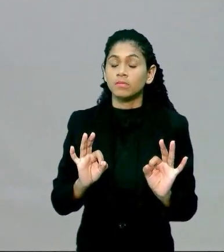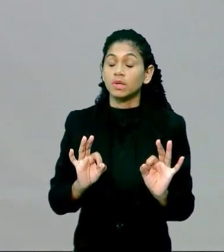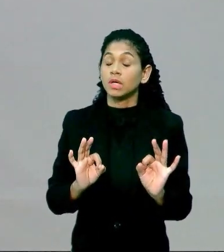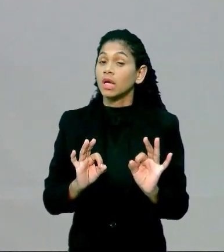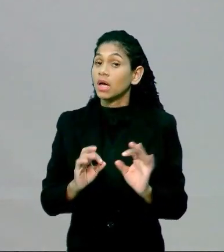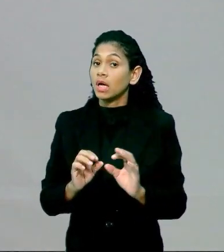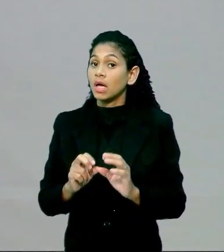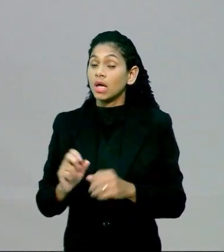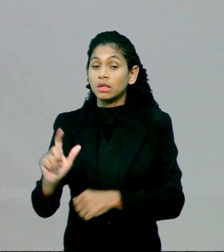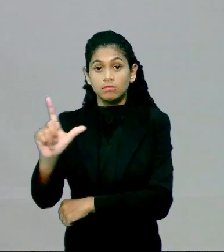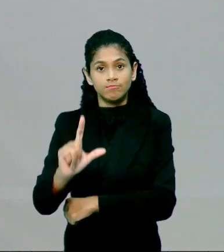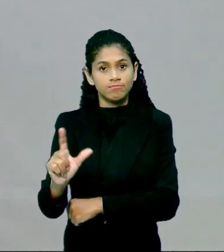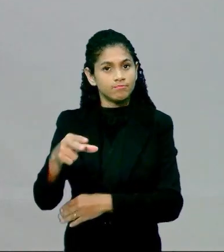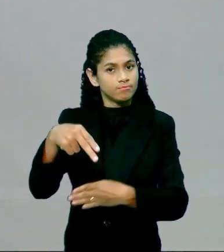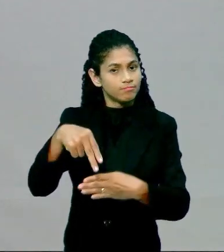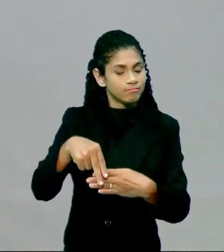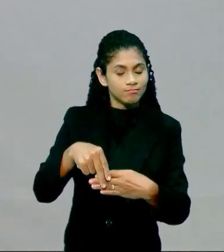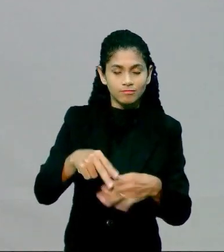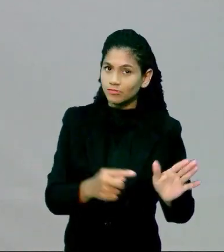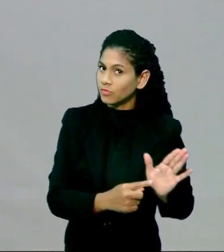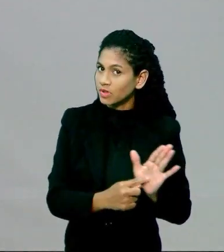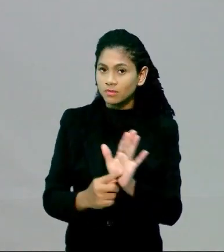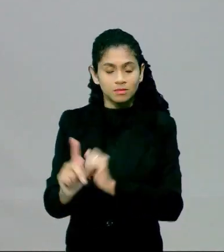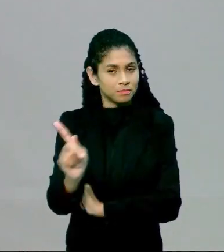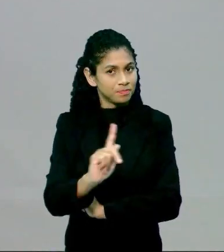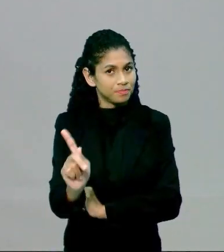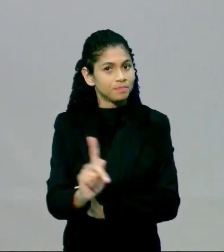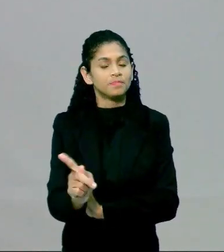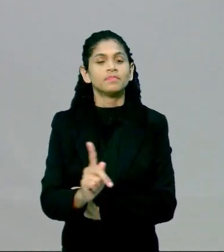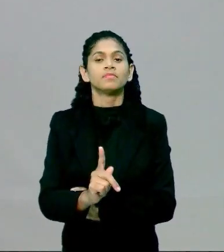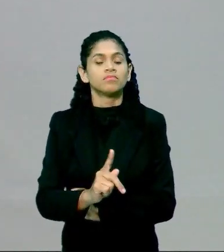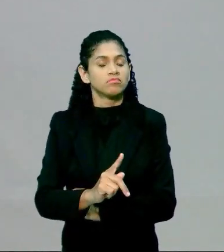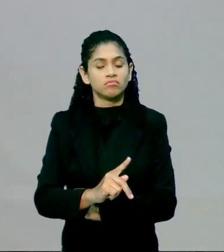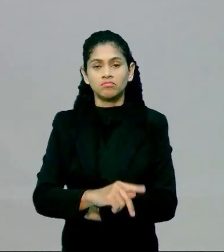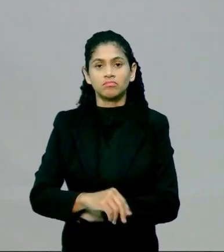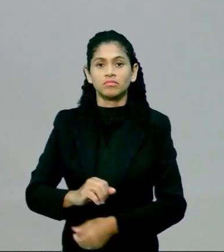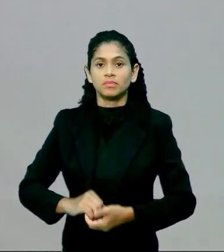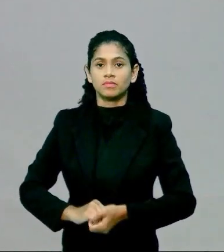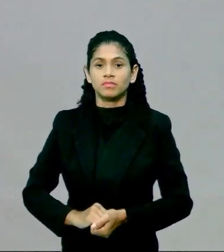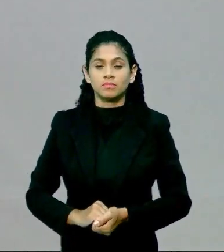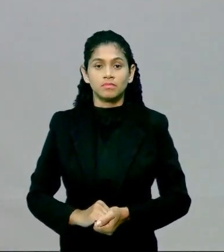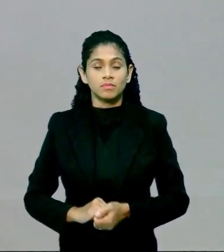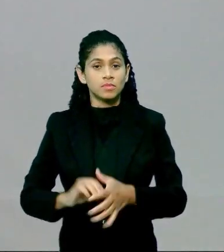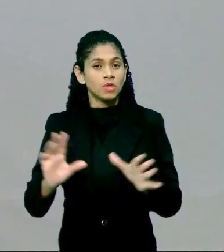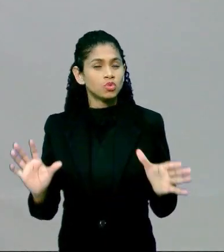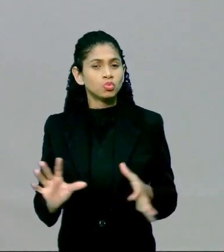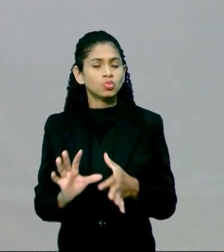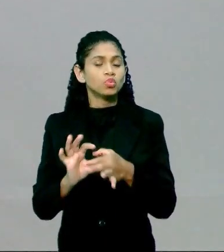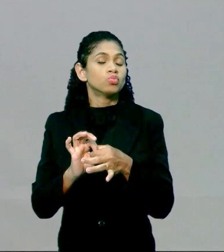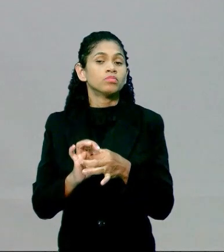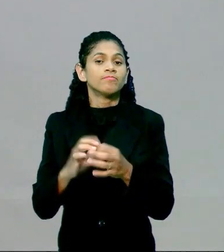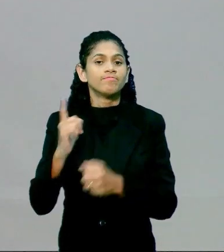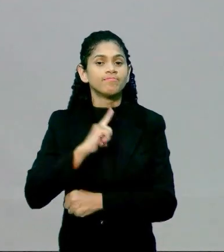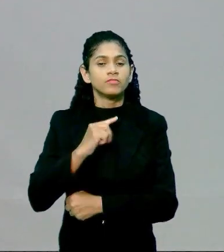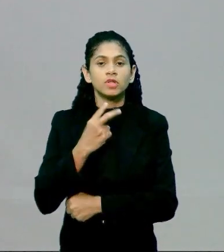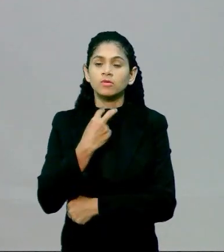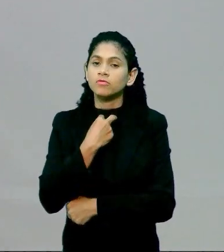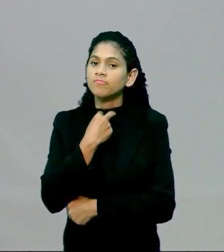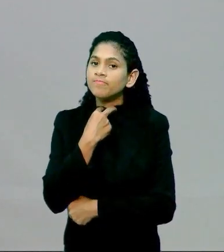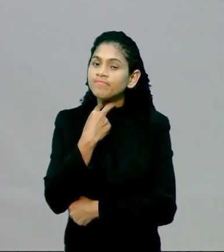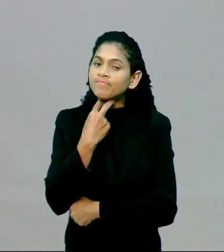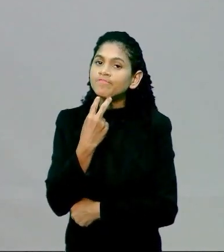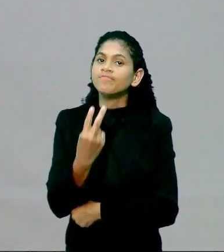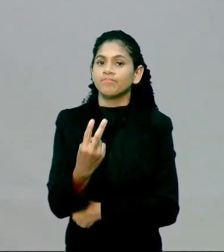aparece, e aí a gente tem essa linguagem popular. E aí, atrelado a isso, a gente tem a oralidade. Lembra que eu